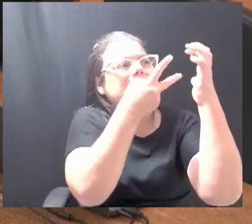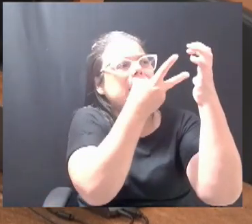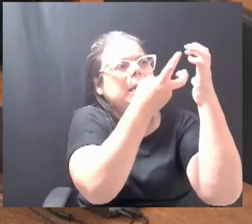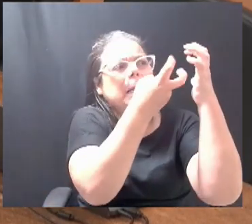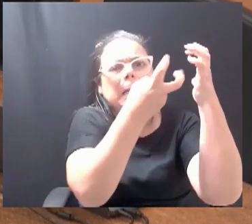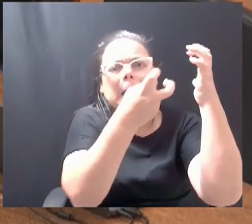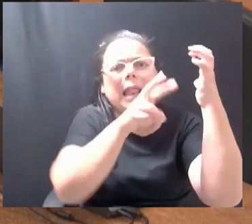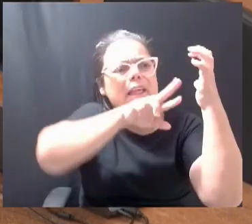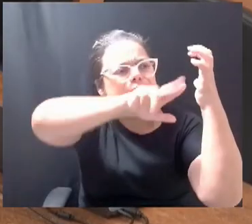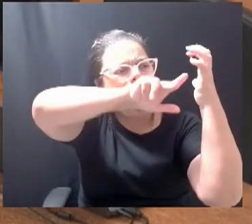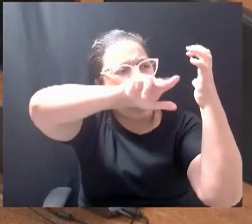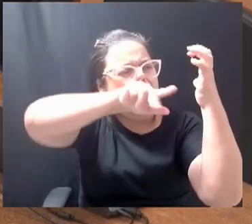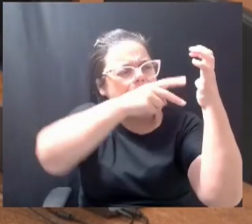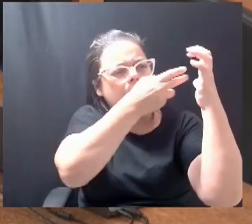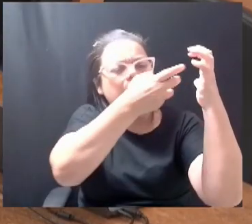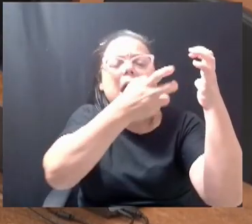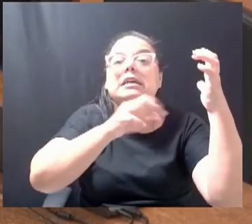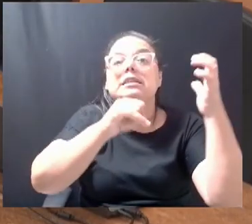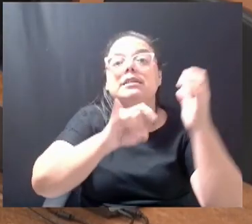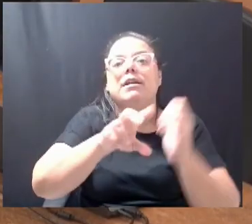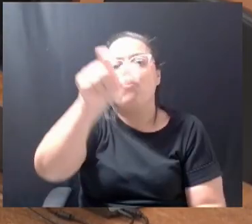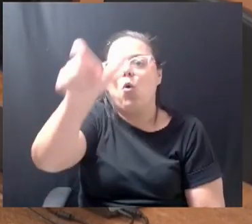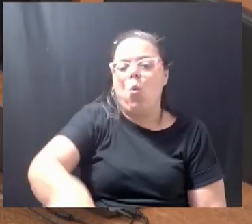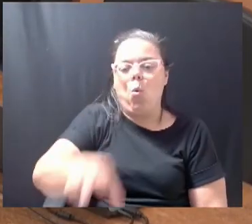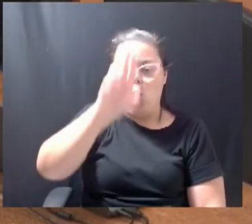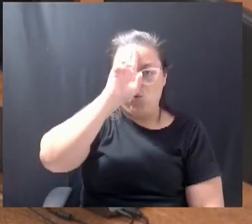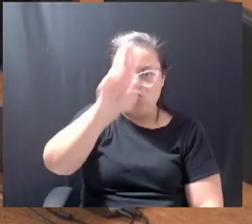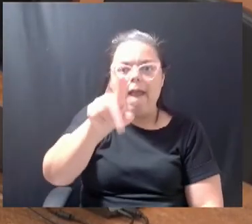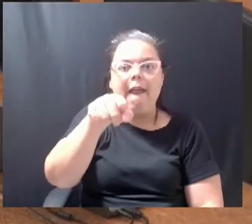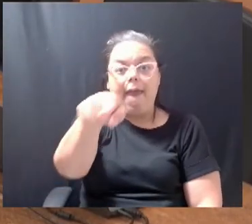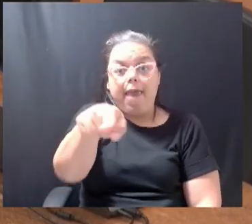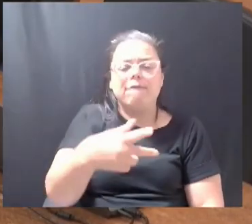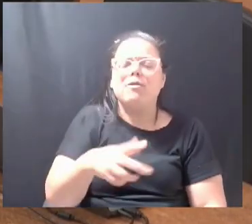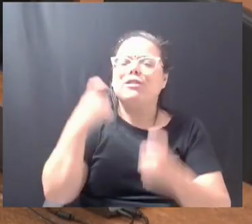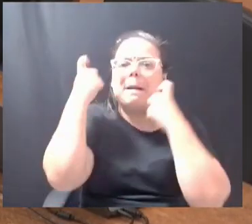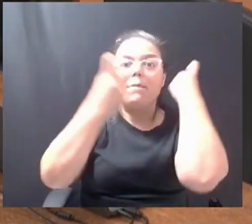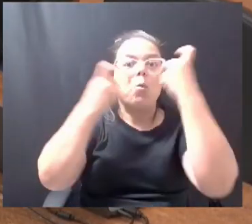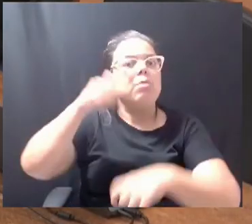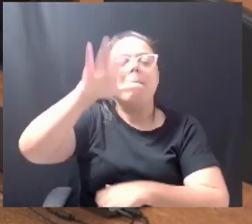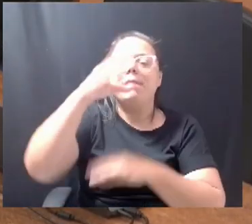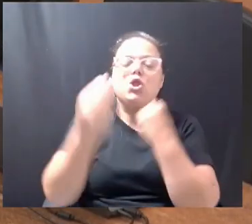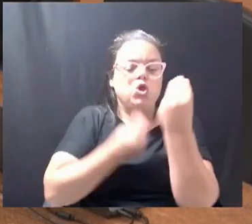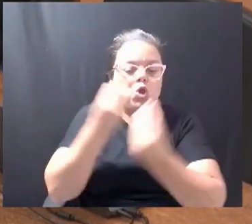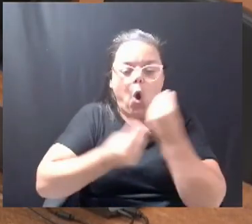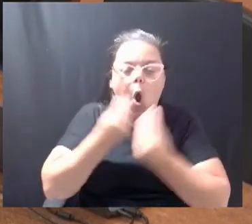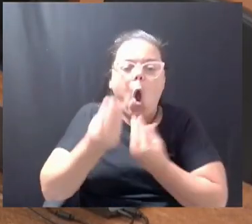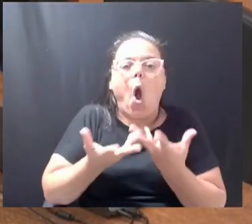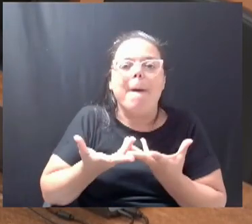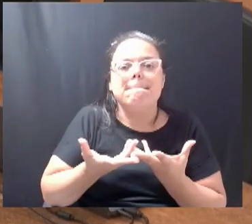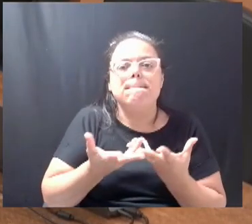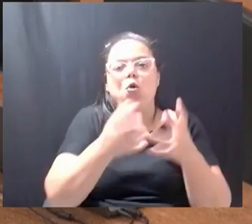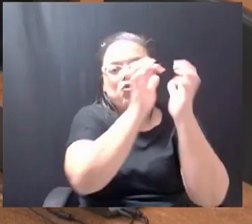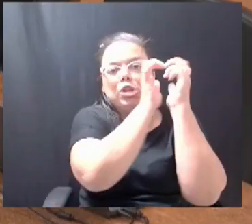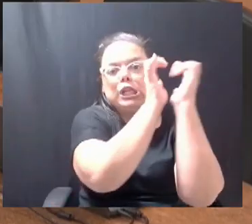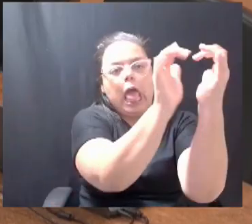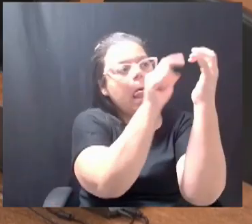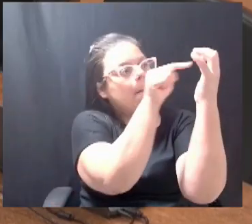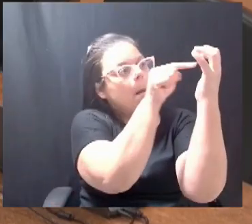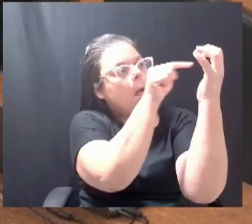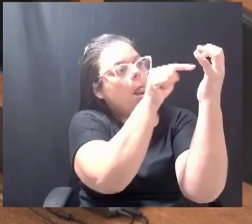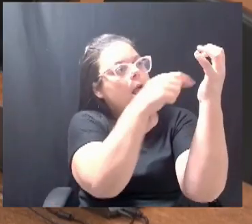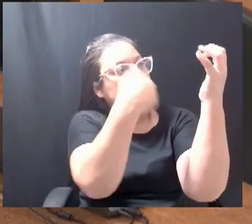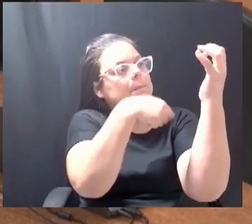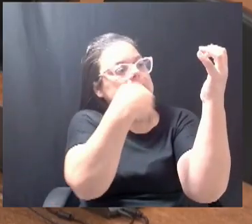chefe, é claro que você vai estar muito mais atento, muito mais preocupado. Como é que o cérebro vai ter uma fluência se ele tem que pensar em tudo o que você